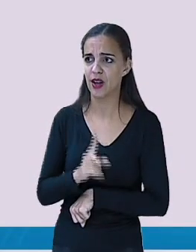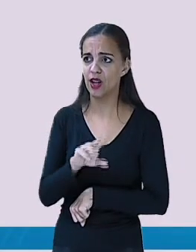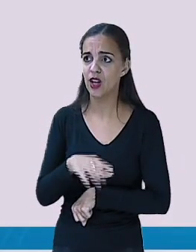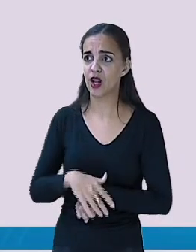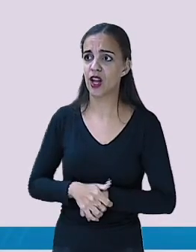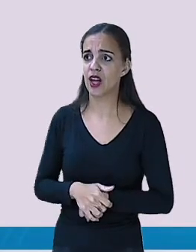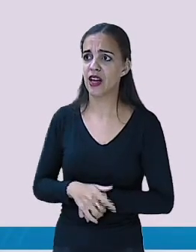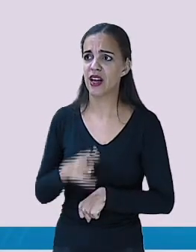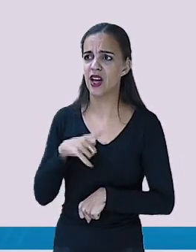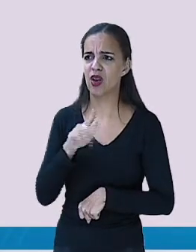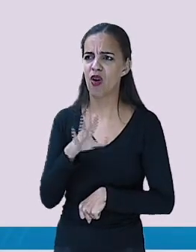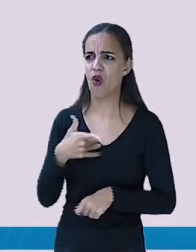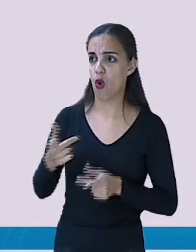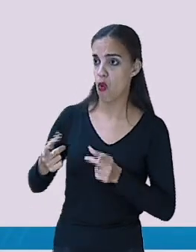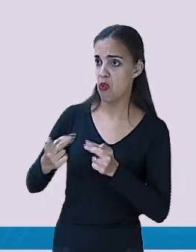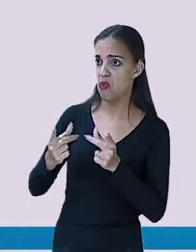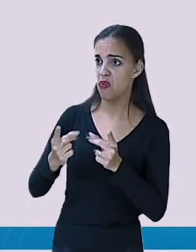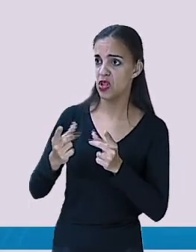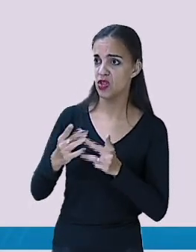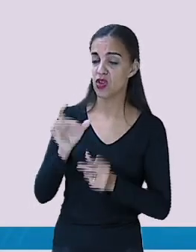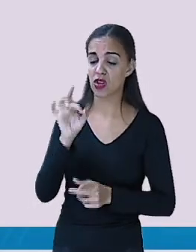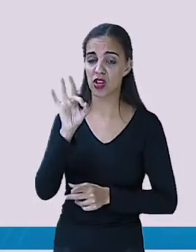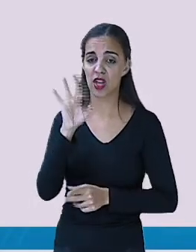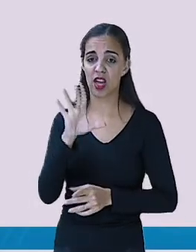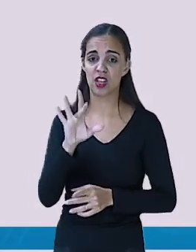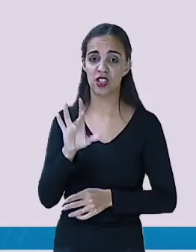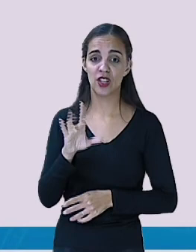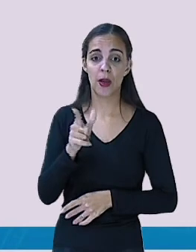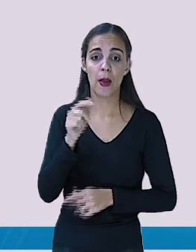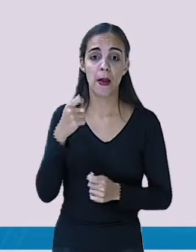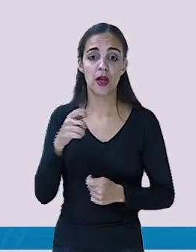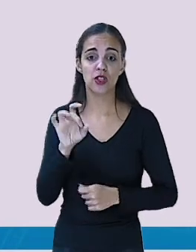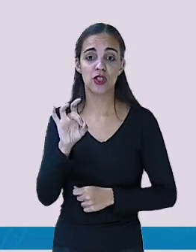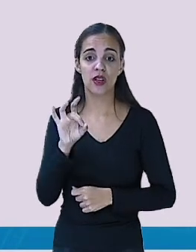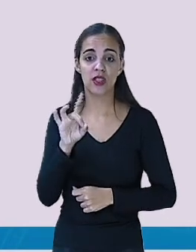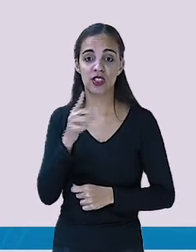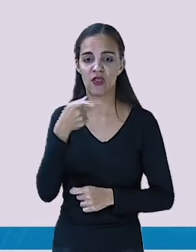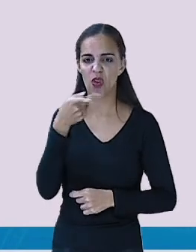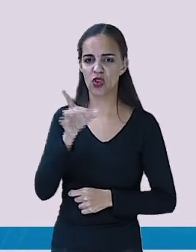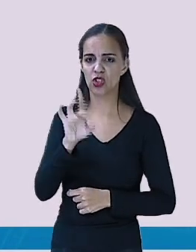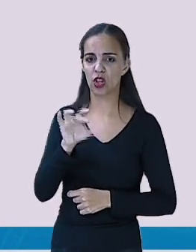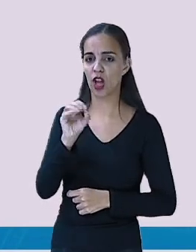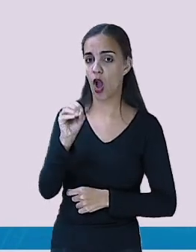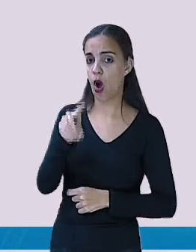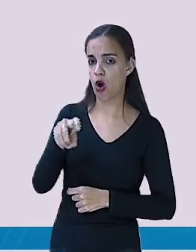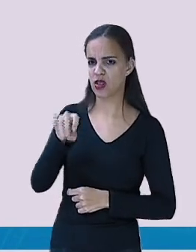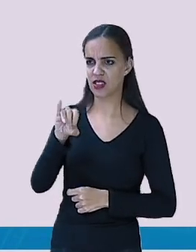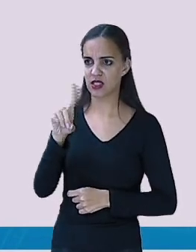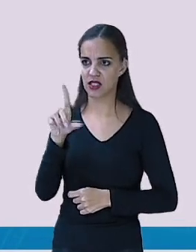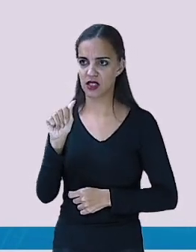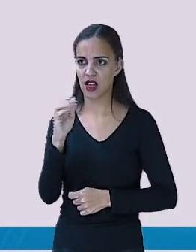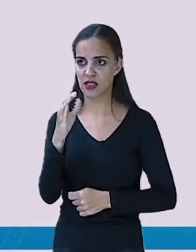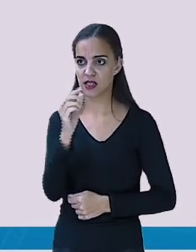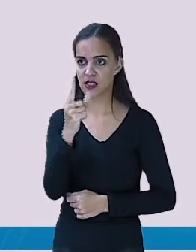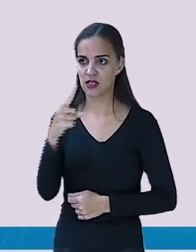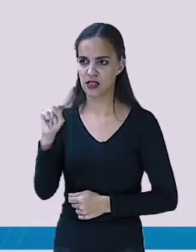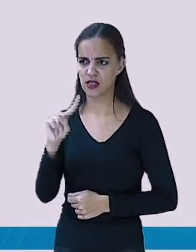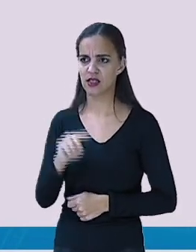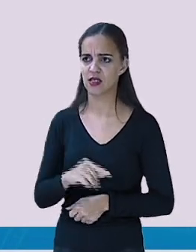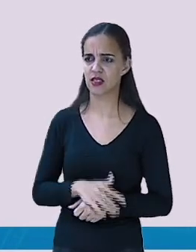disse que é só oxidação e a oxidação para que palavra